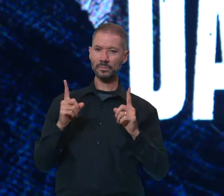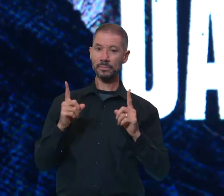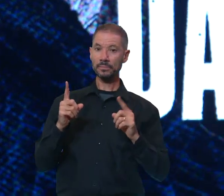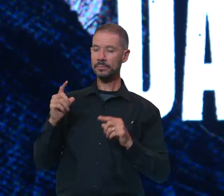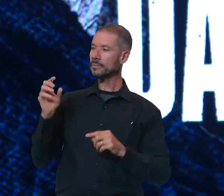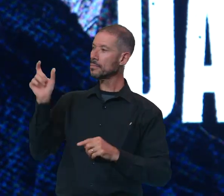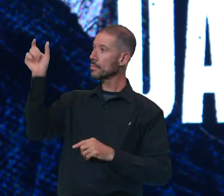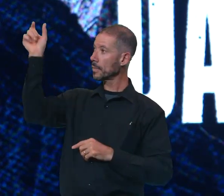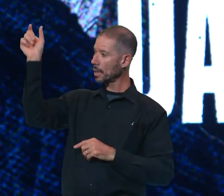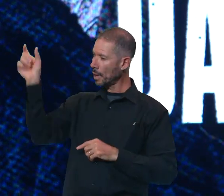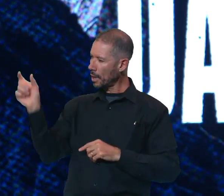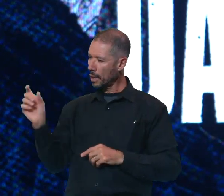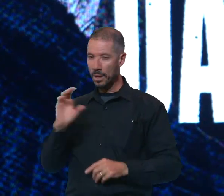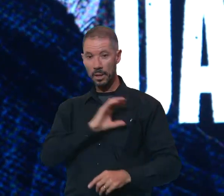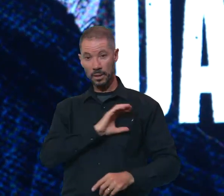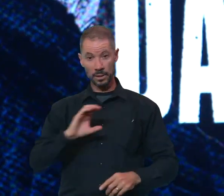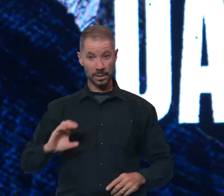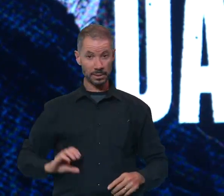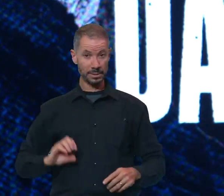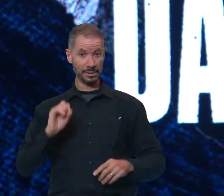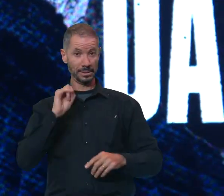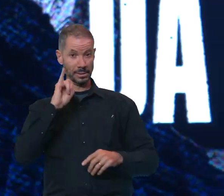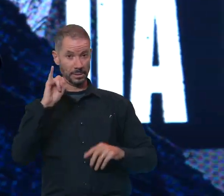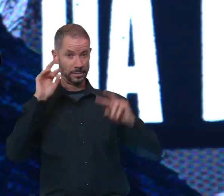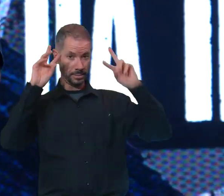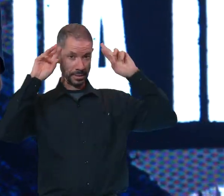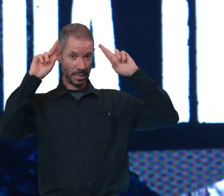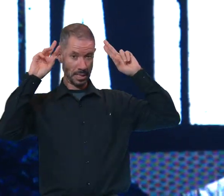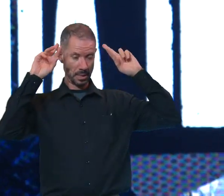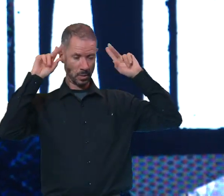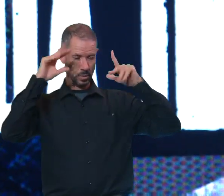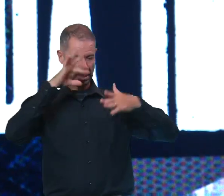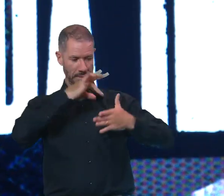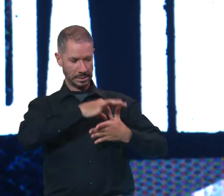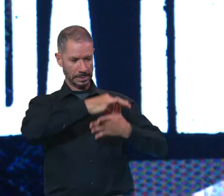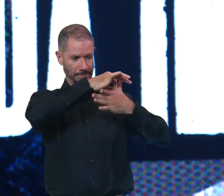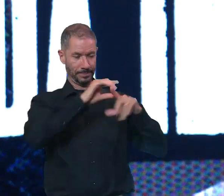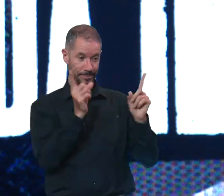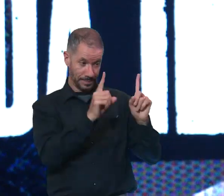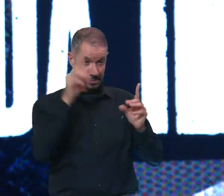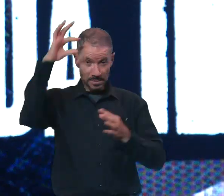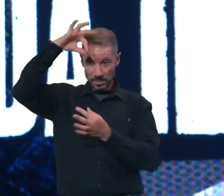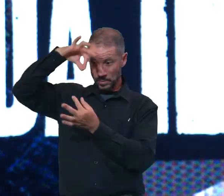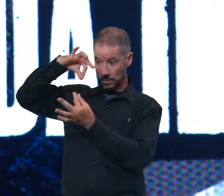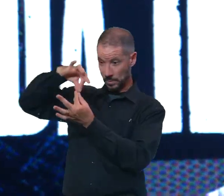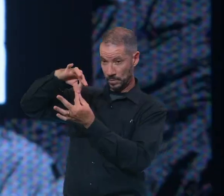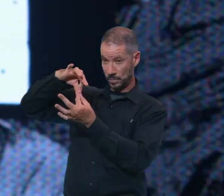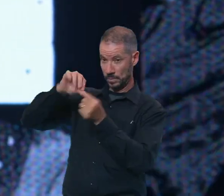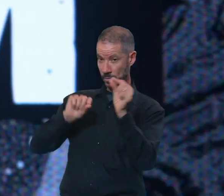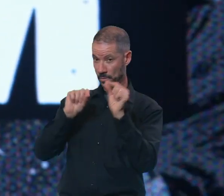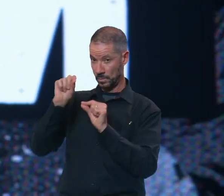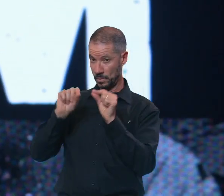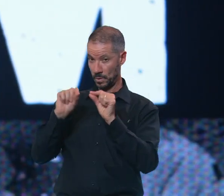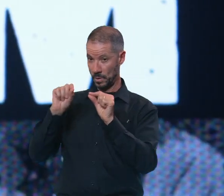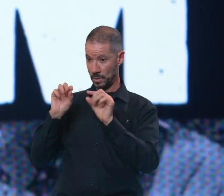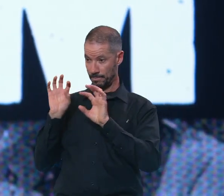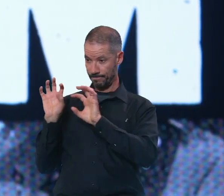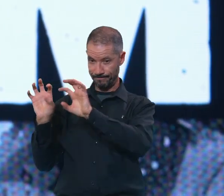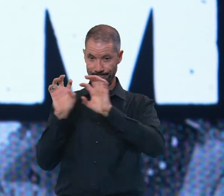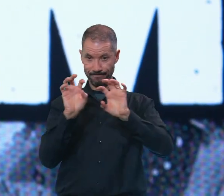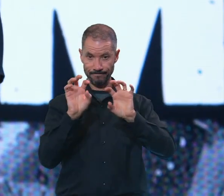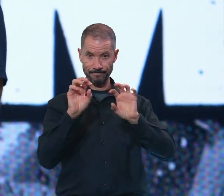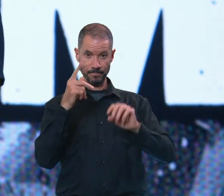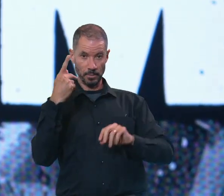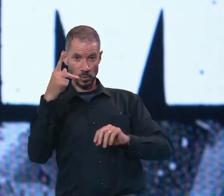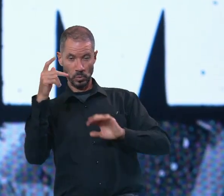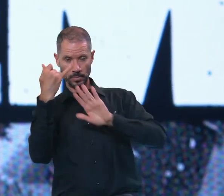Cristo. E se você reagir pela tua natureza carnal e não espiritual, o que vai ser afetado não é a tua